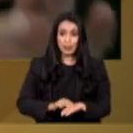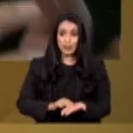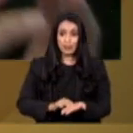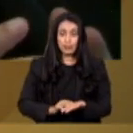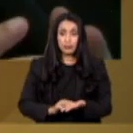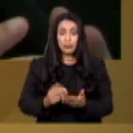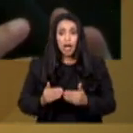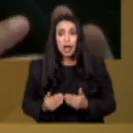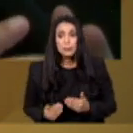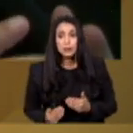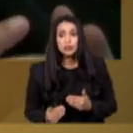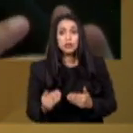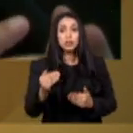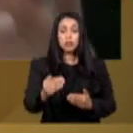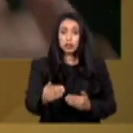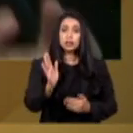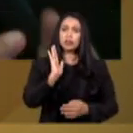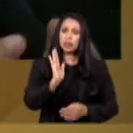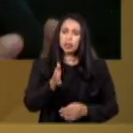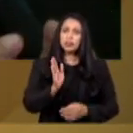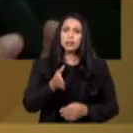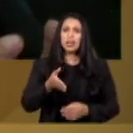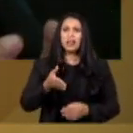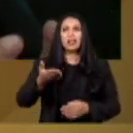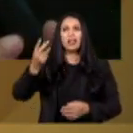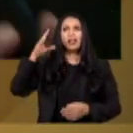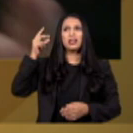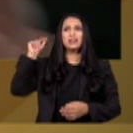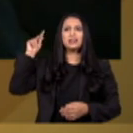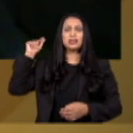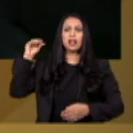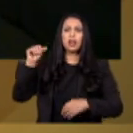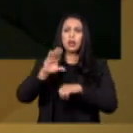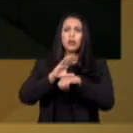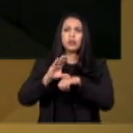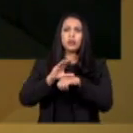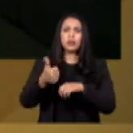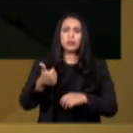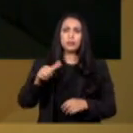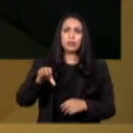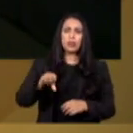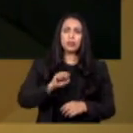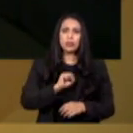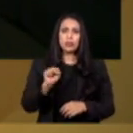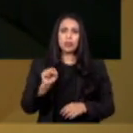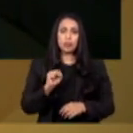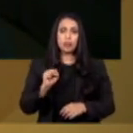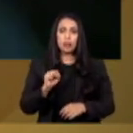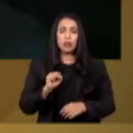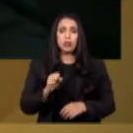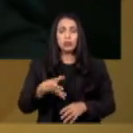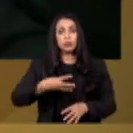a partir disso a constituição de 88 e depois